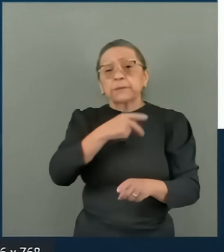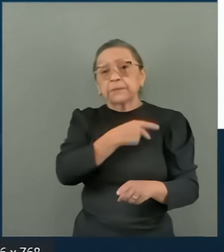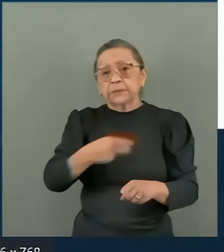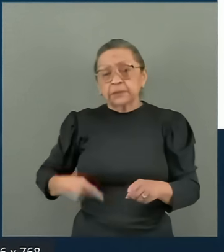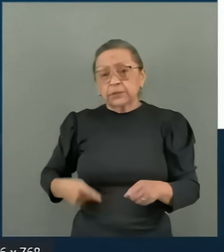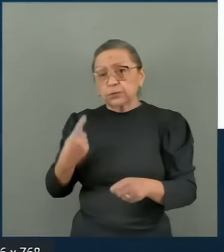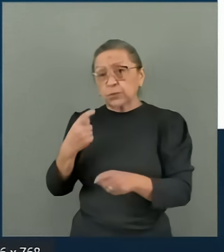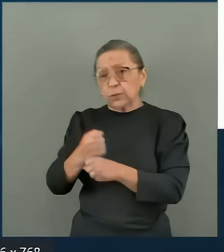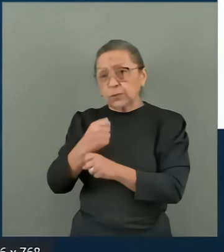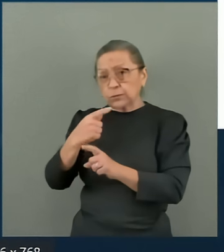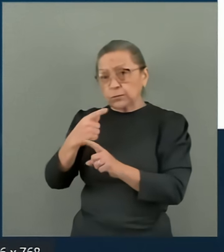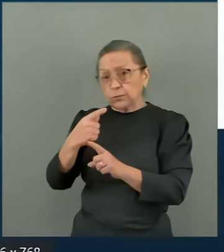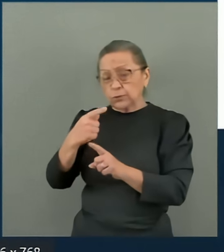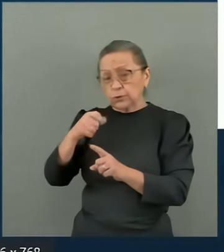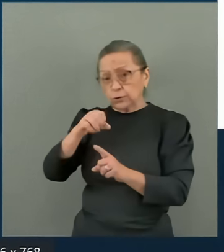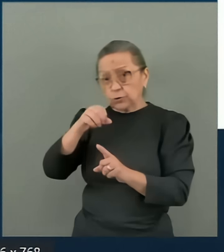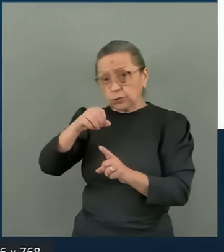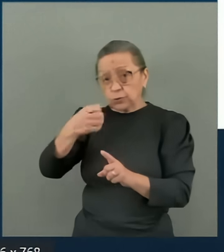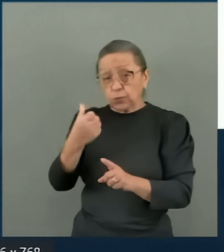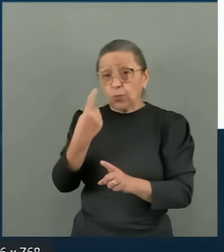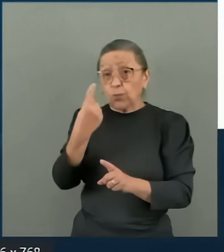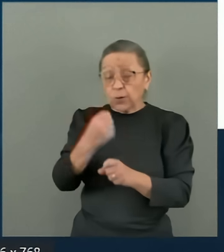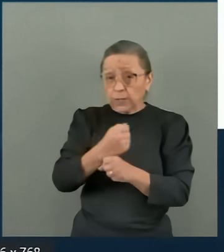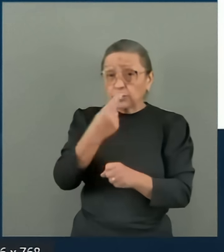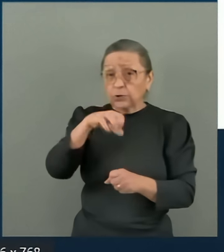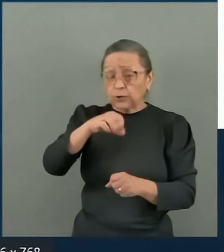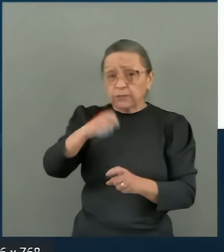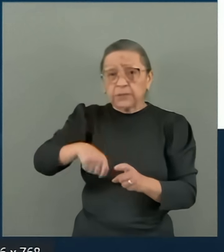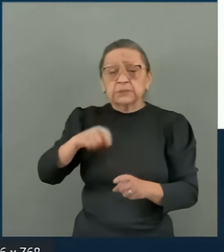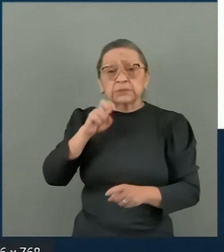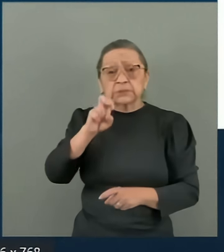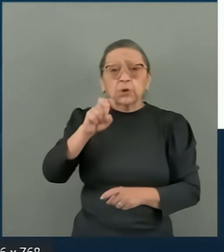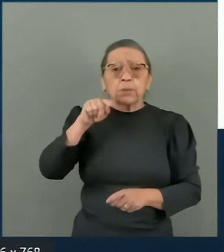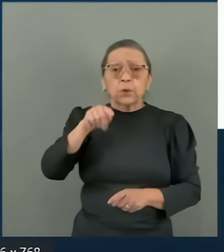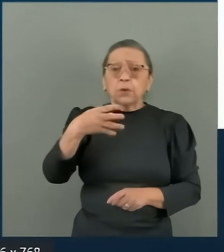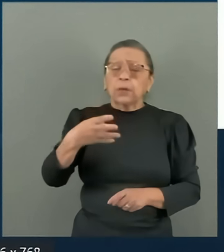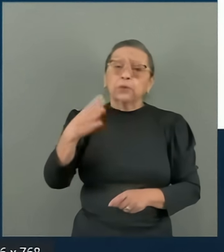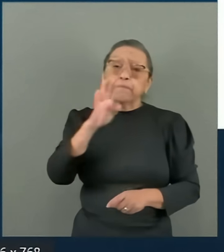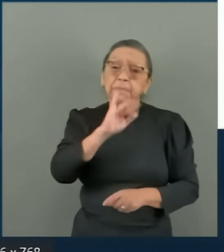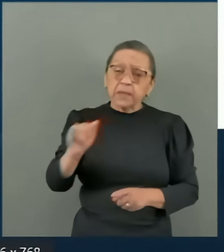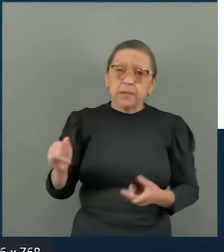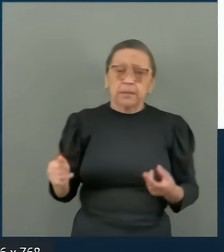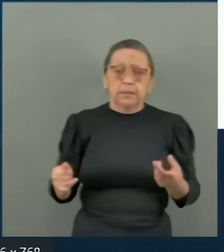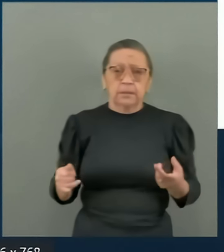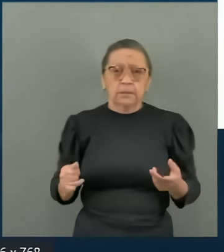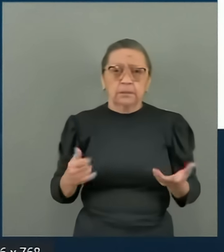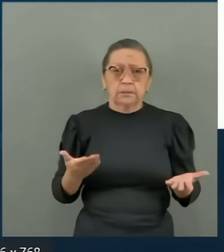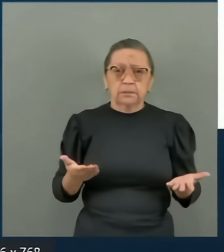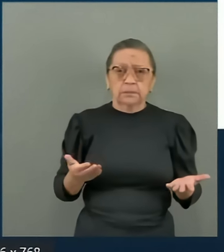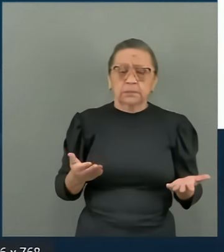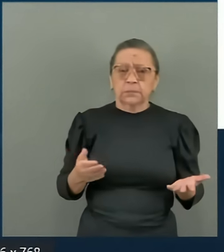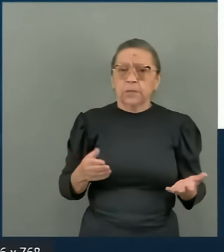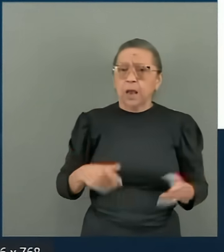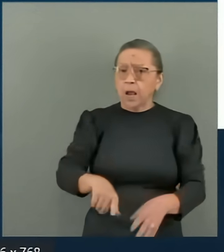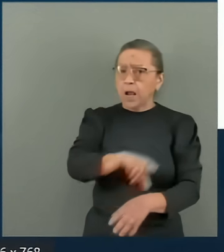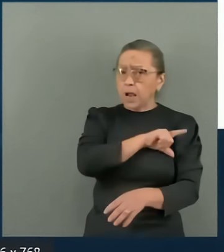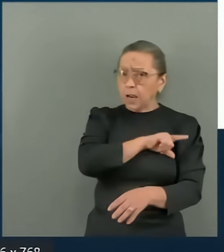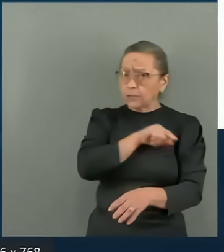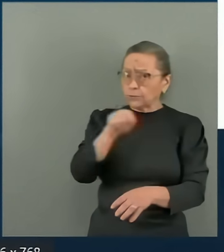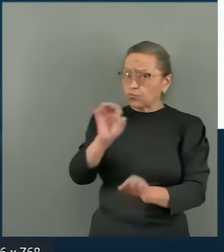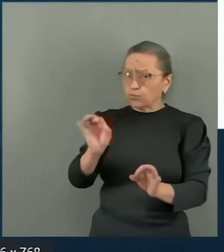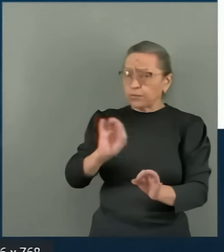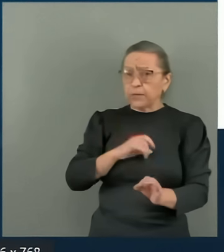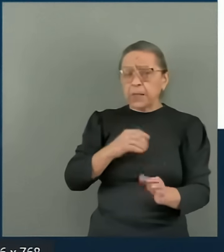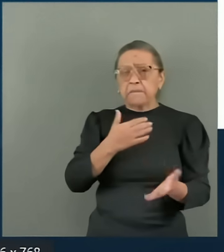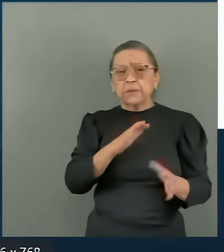meses, são 5,4 bilhões de reais. No período que o senhor não estava lá, a média mensal